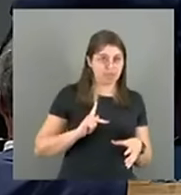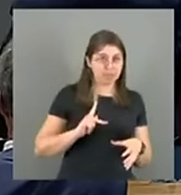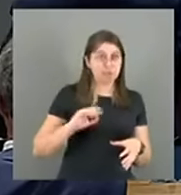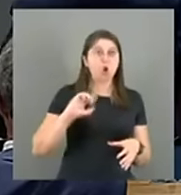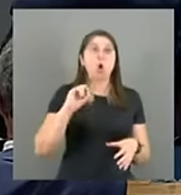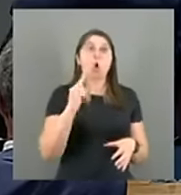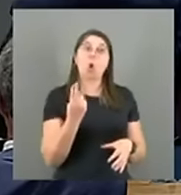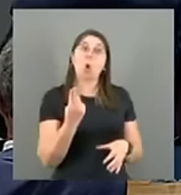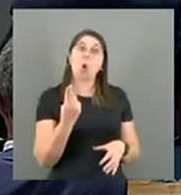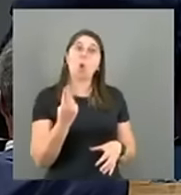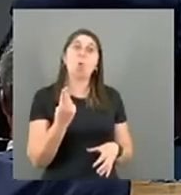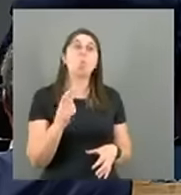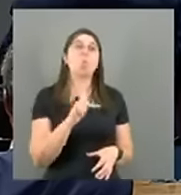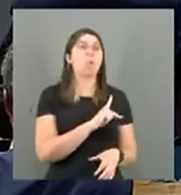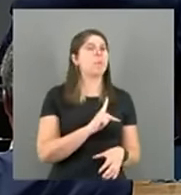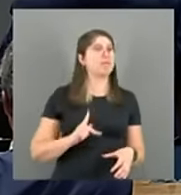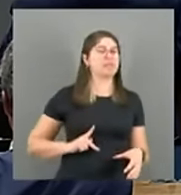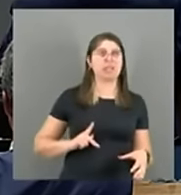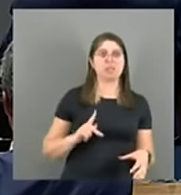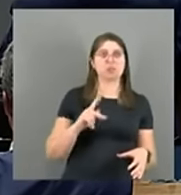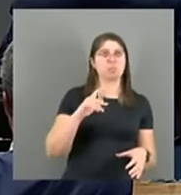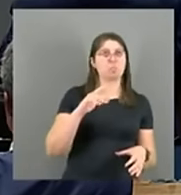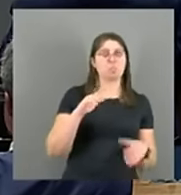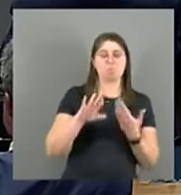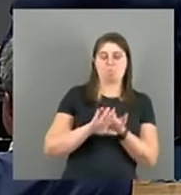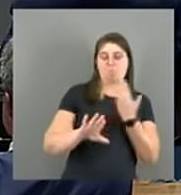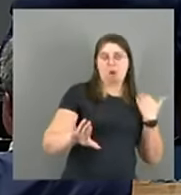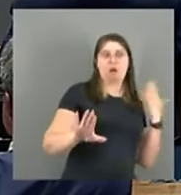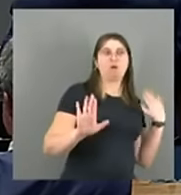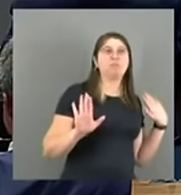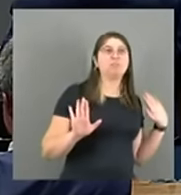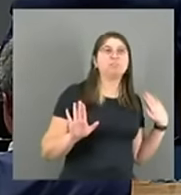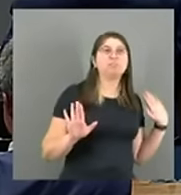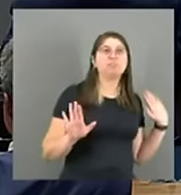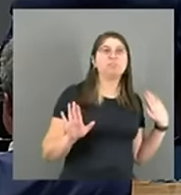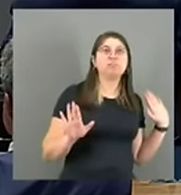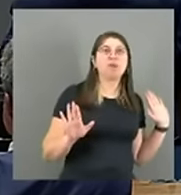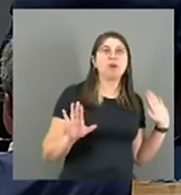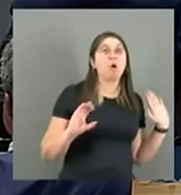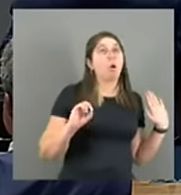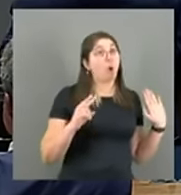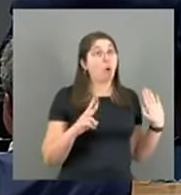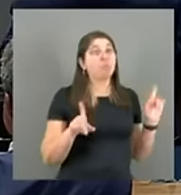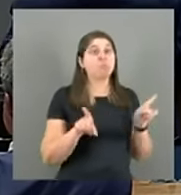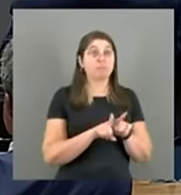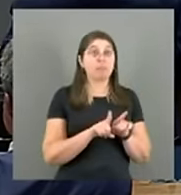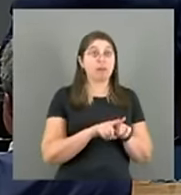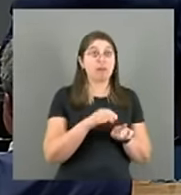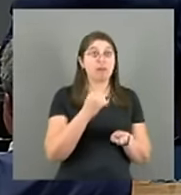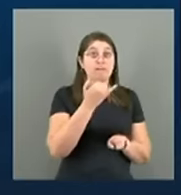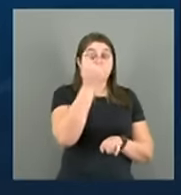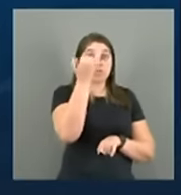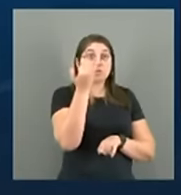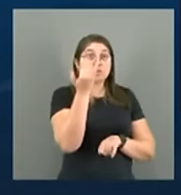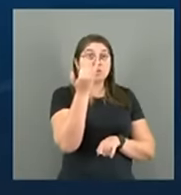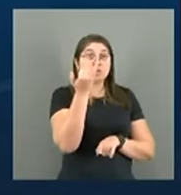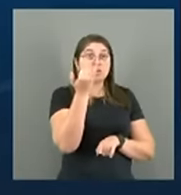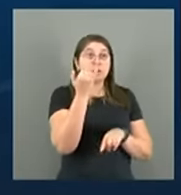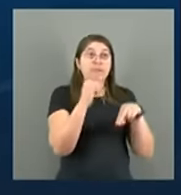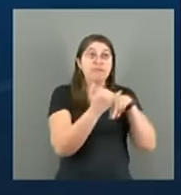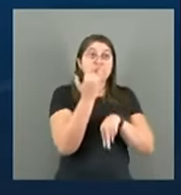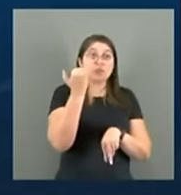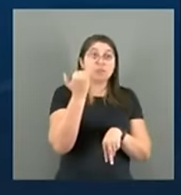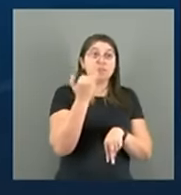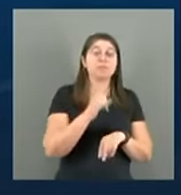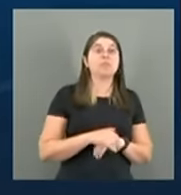você entende que os presidentes não têm nada a ver com isso? Ou também são vítimas desinteressadas? Romário,